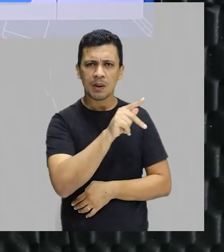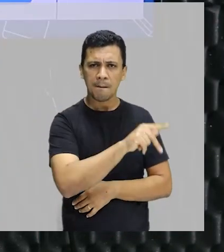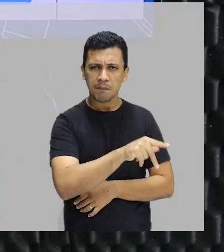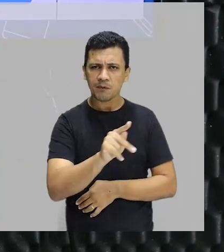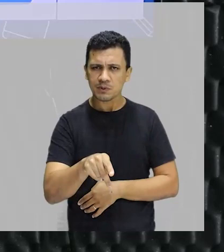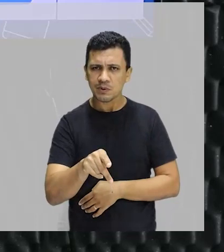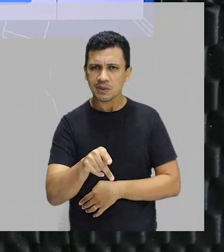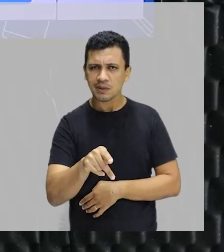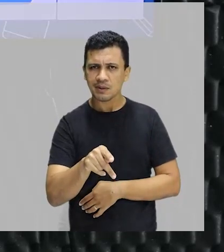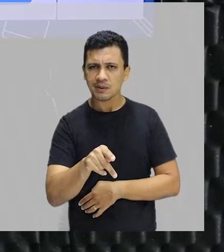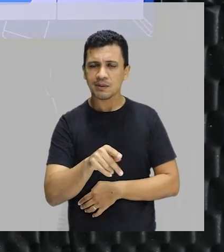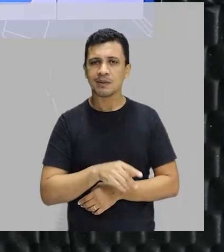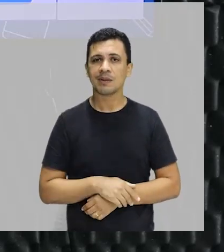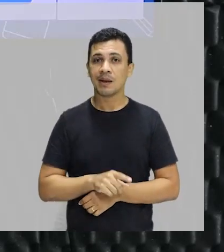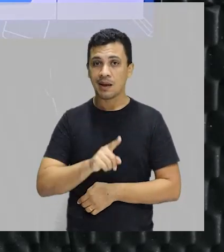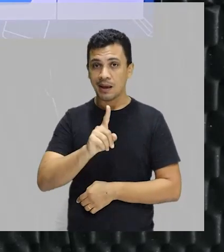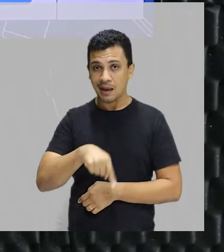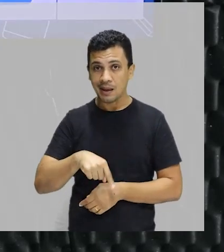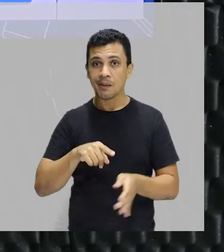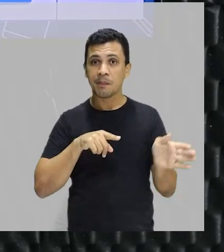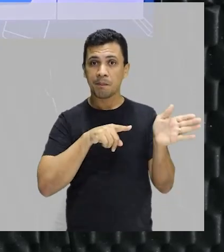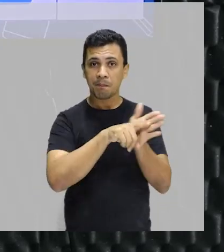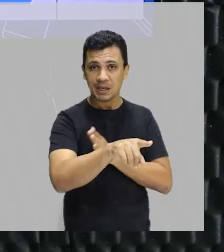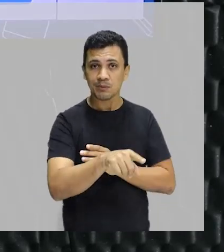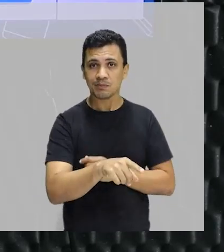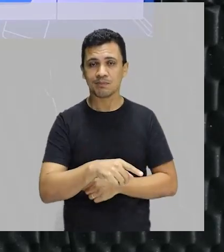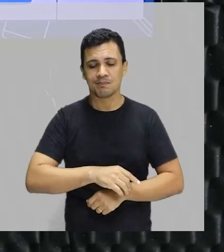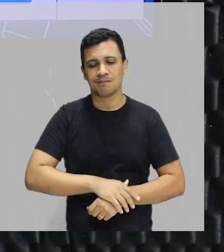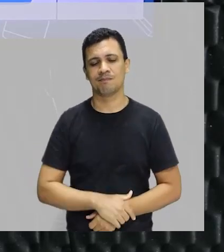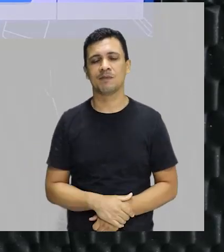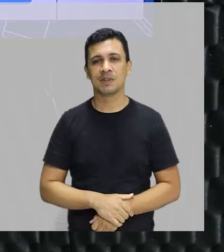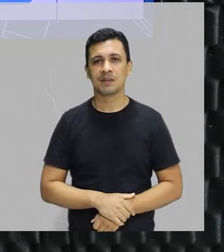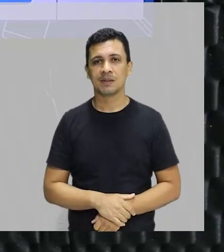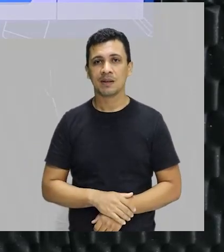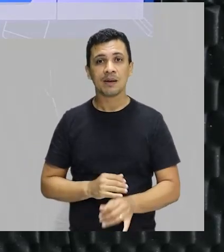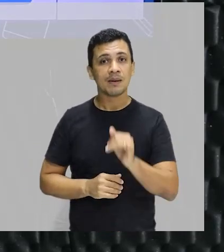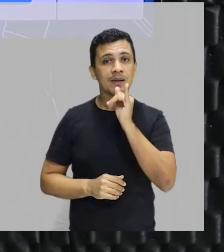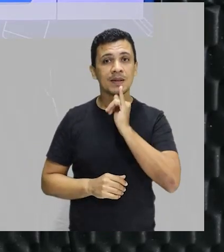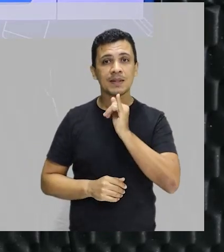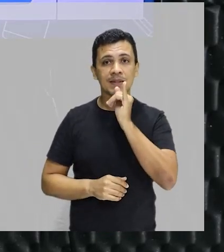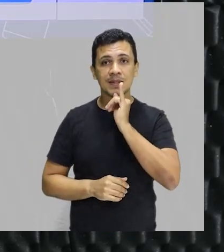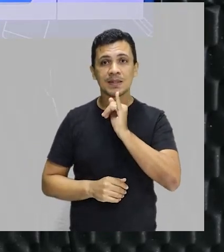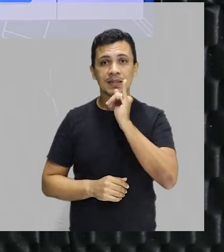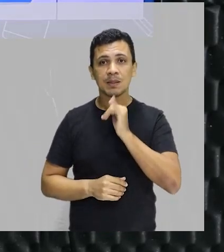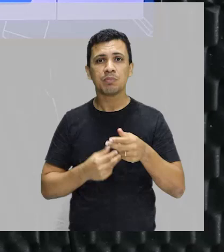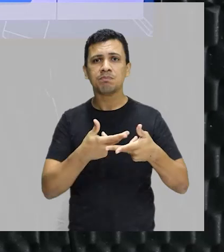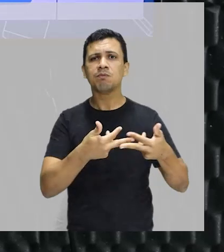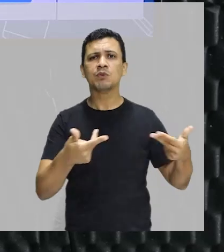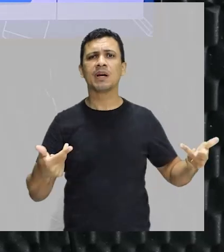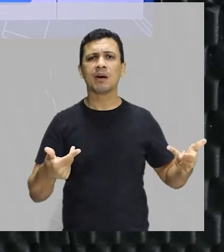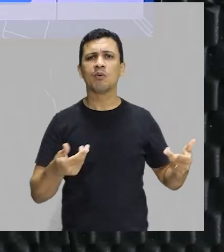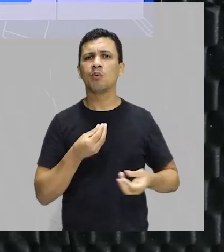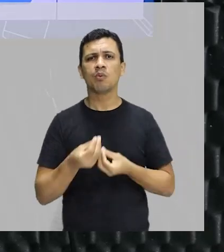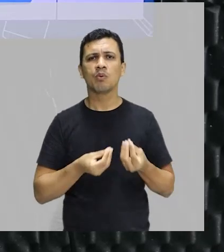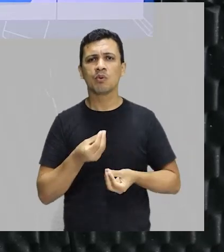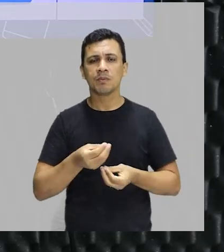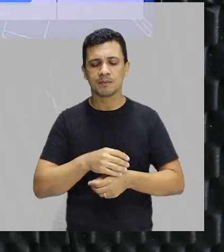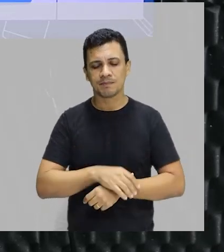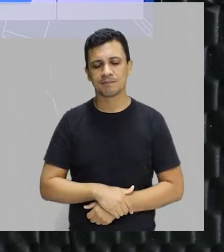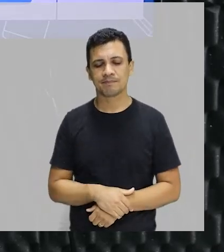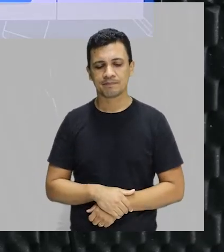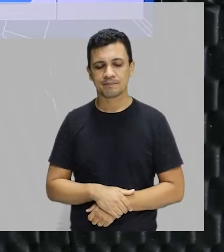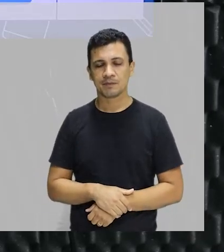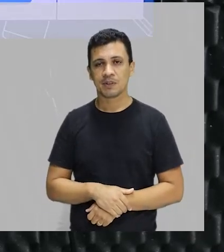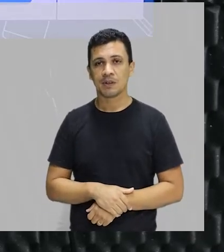pergunta, considerando essa construção no passado. Tá? Exemplo no plural. Were we late for